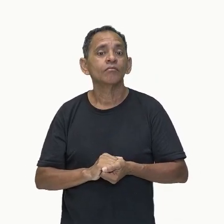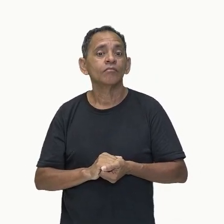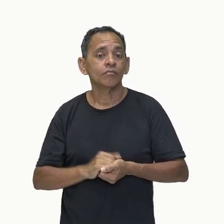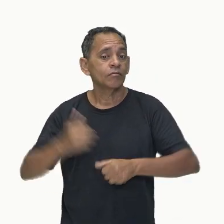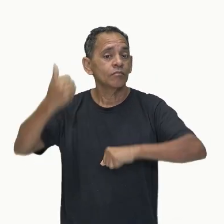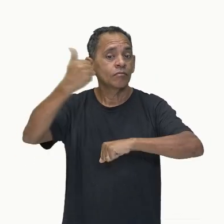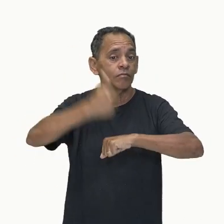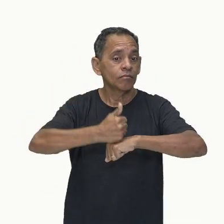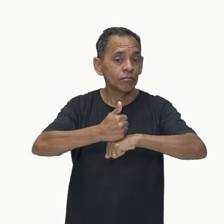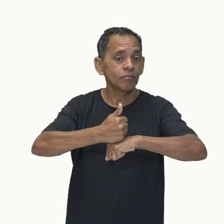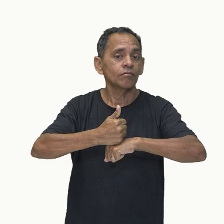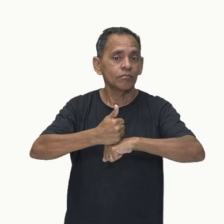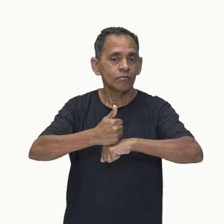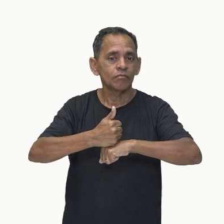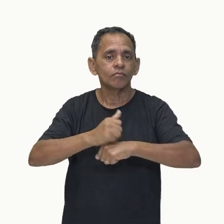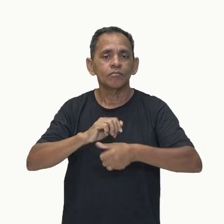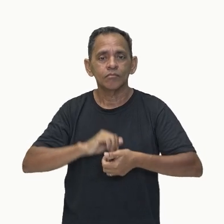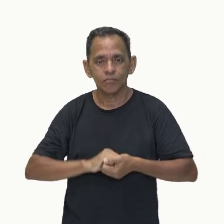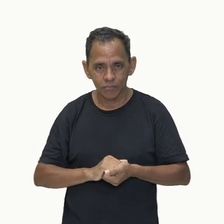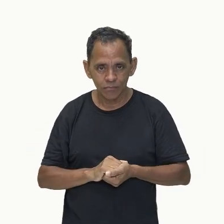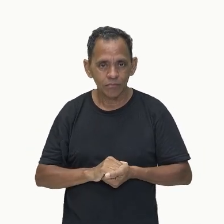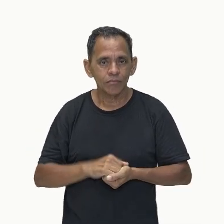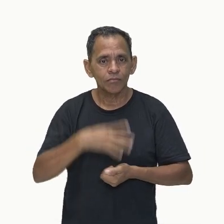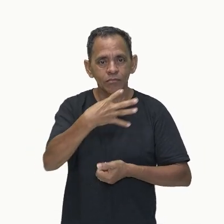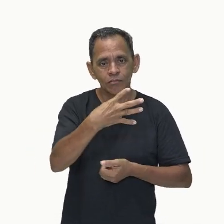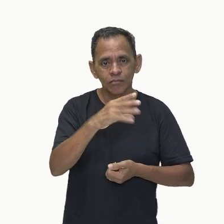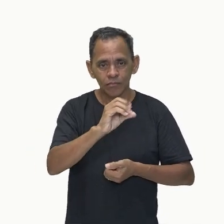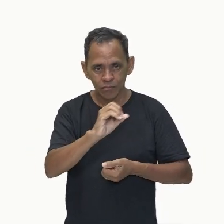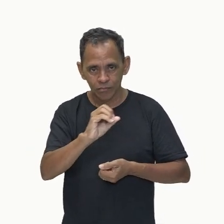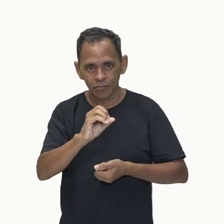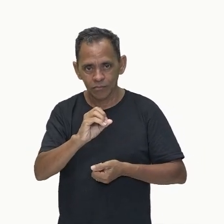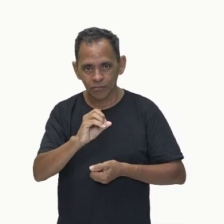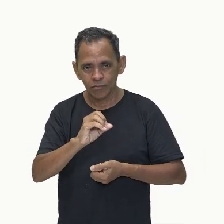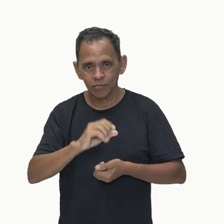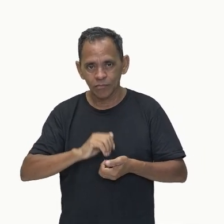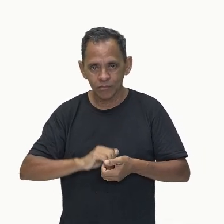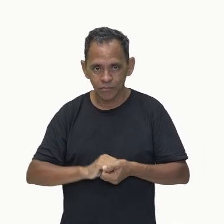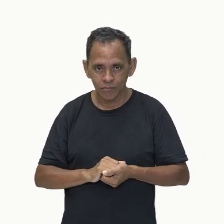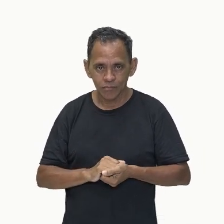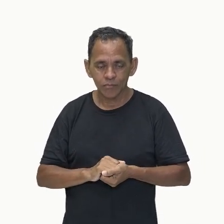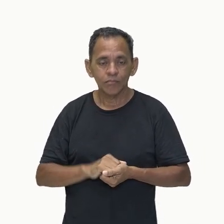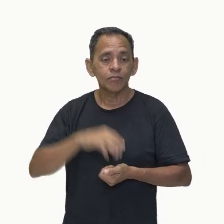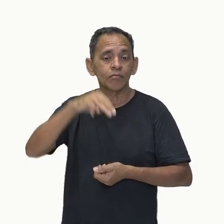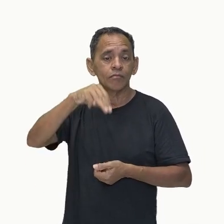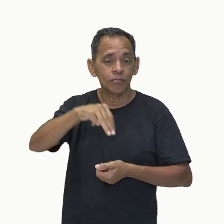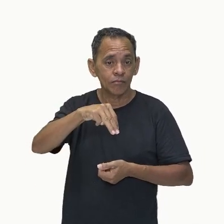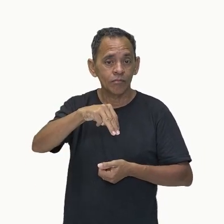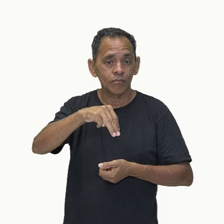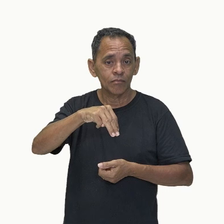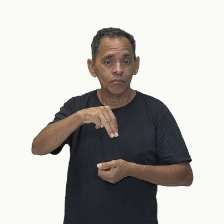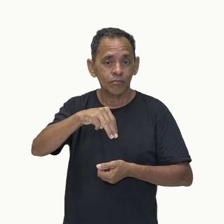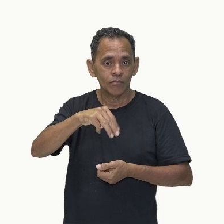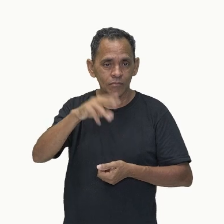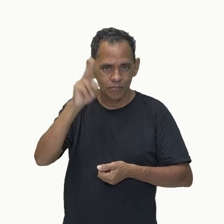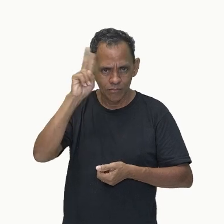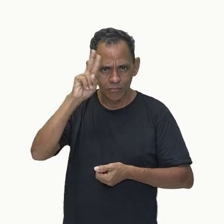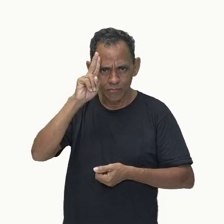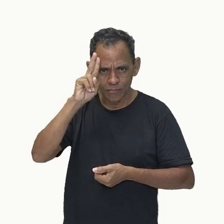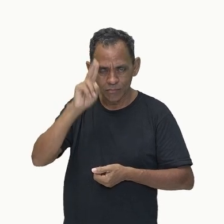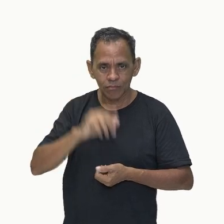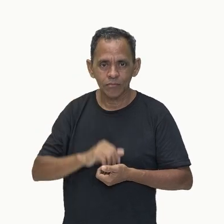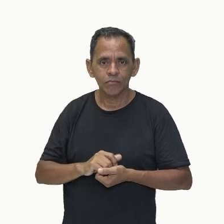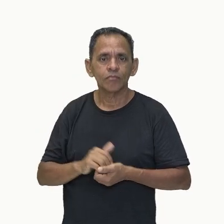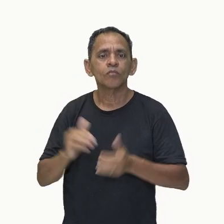isso. Quem é que está no lugar do S0? É o 40. 40 o quê? Metros, porque está de acordo com SI.